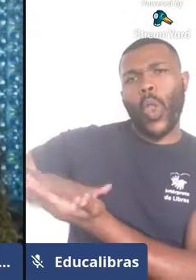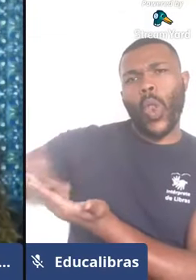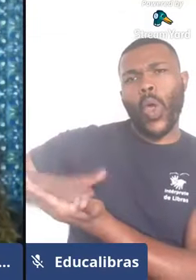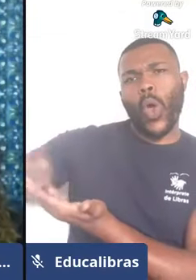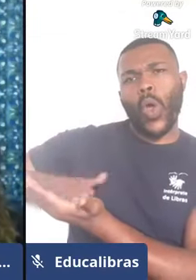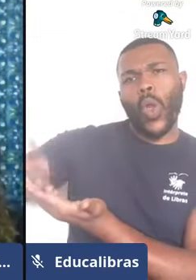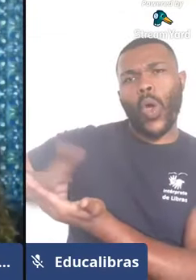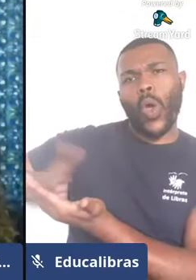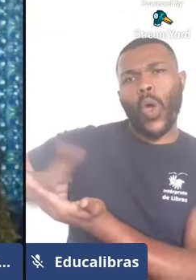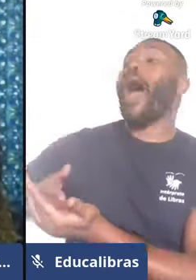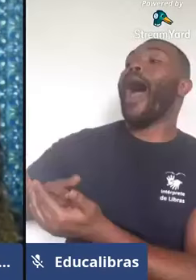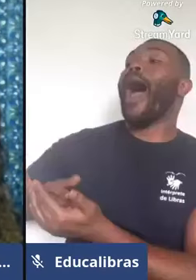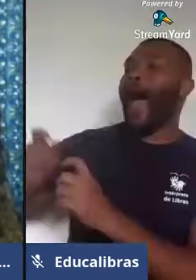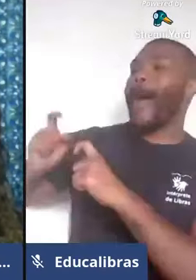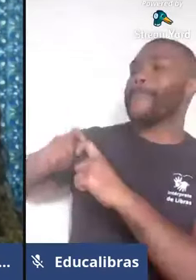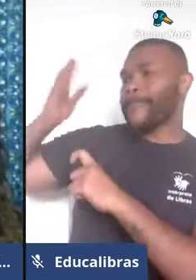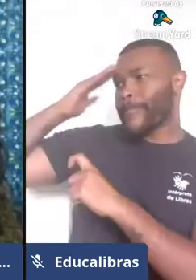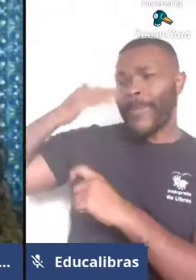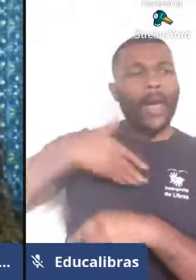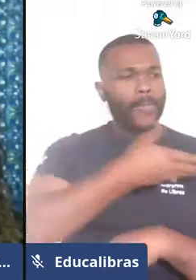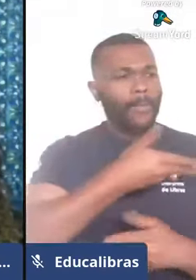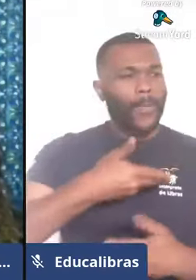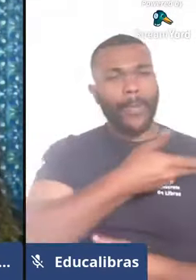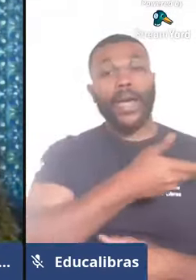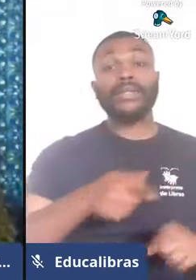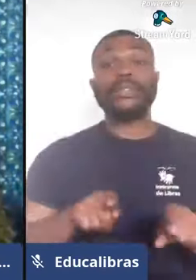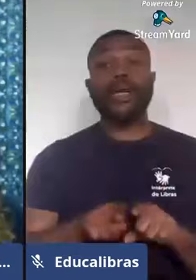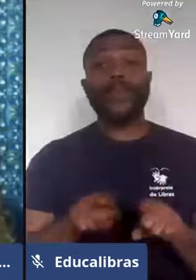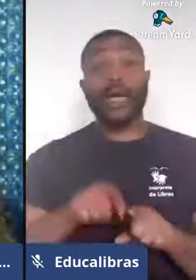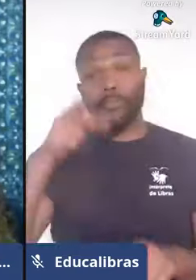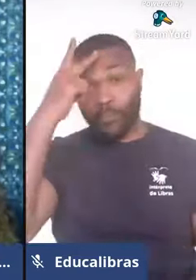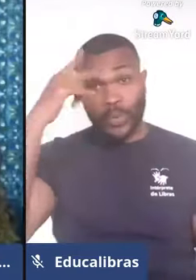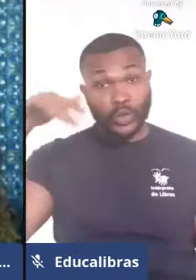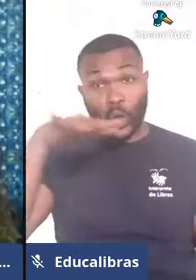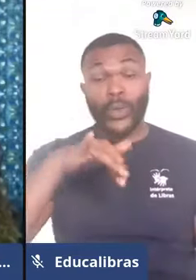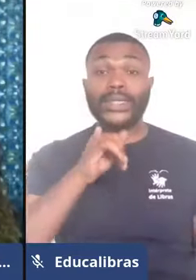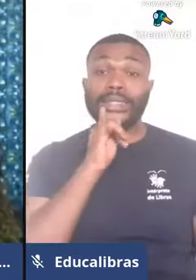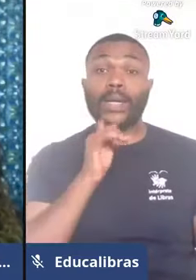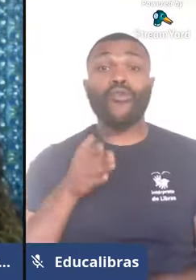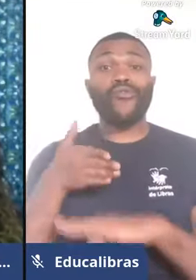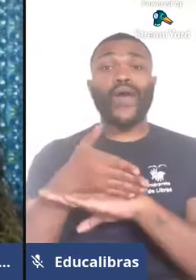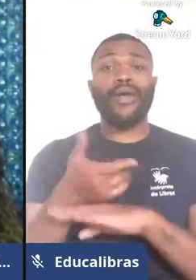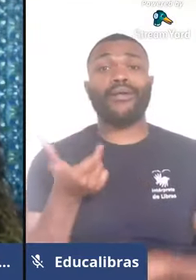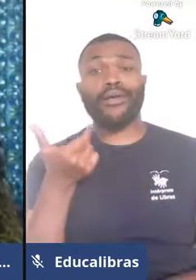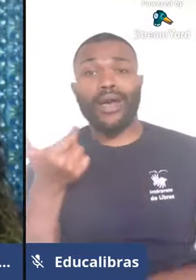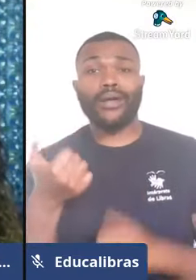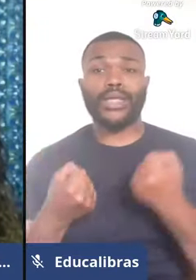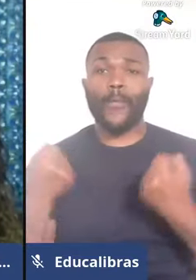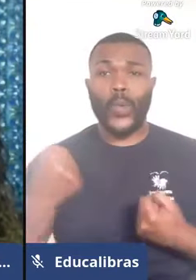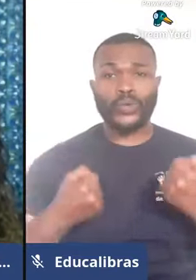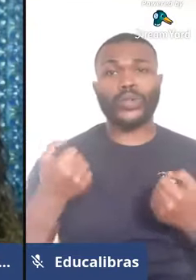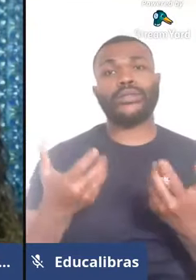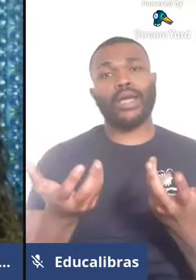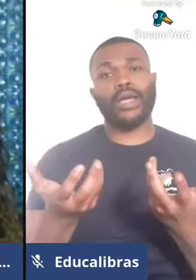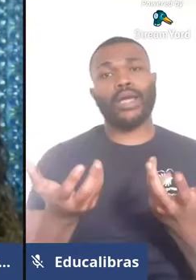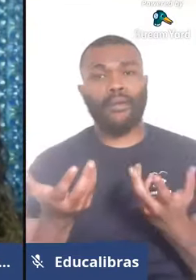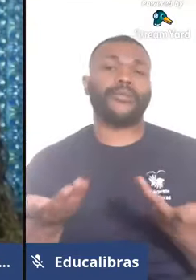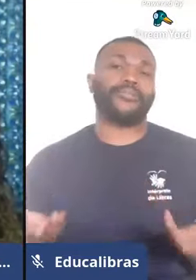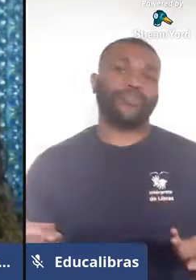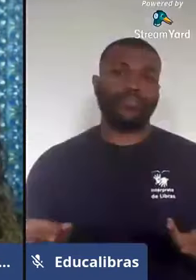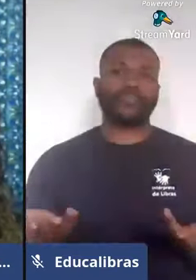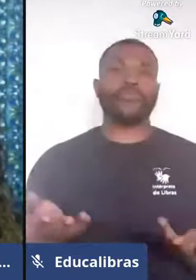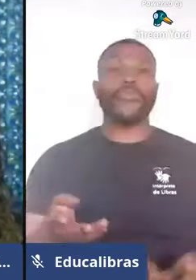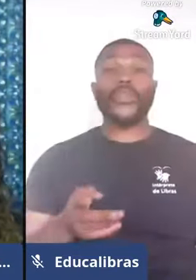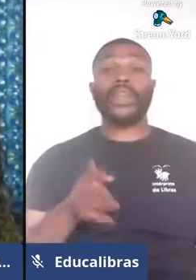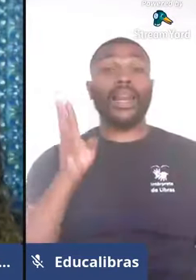De repente, um serviço público, a pessoa vai tirar uma carteira de habilitação, enfim, né? Eu acho que colocar em operação